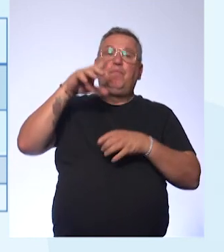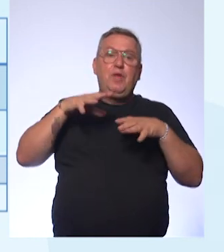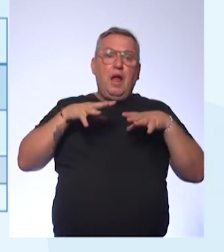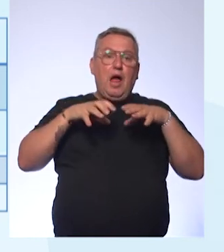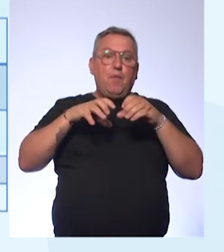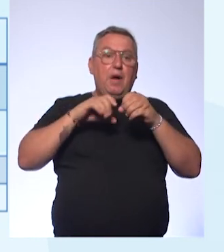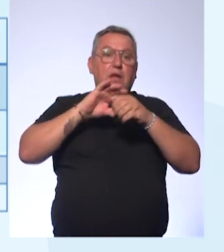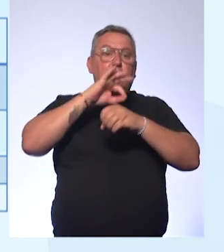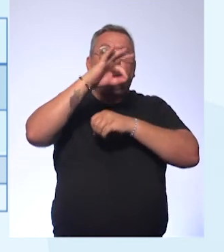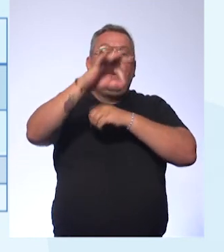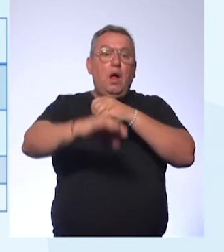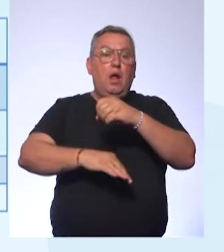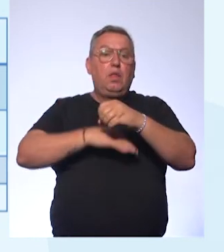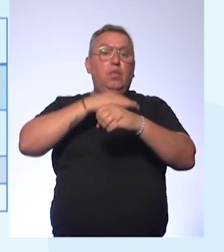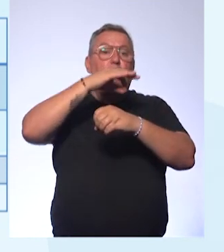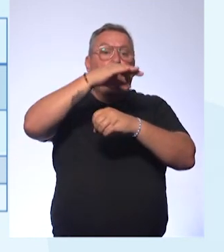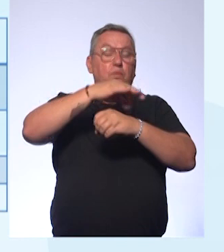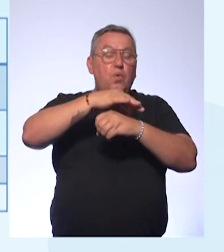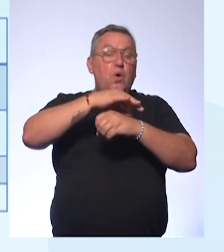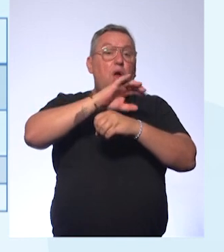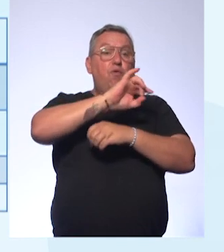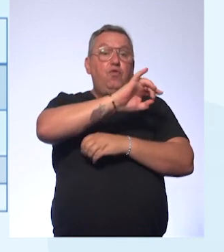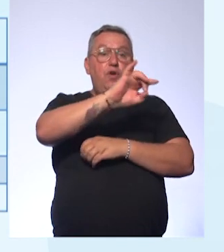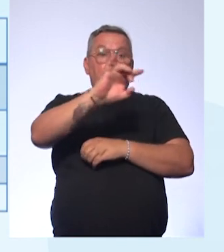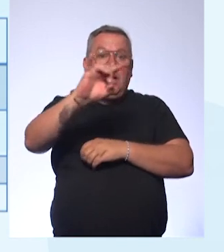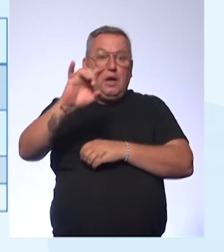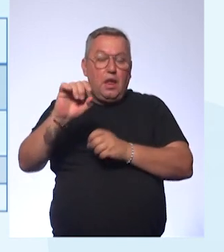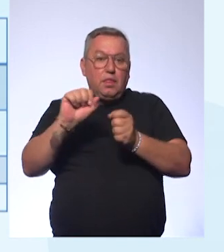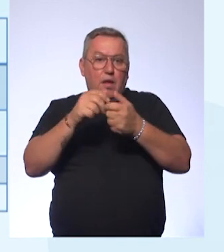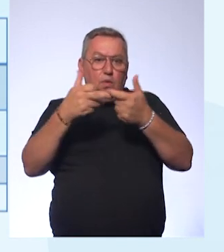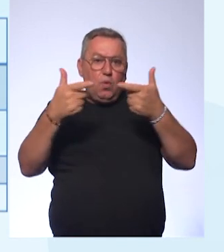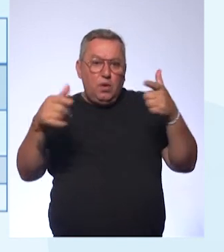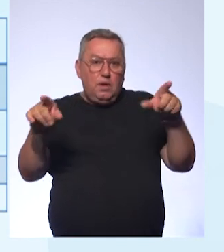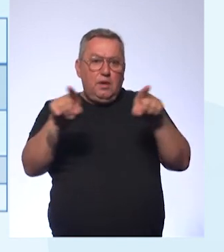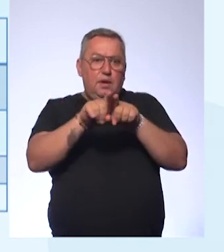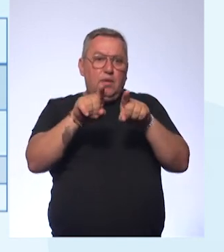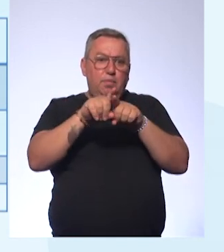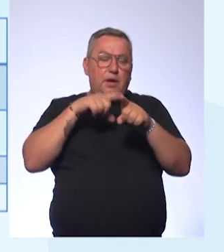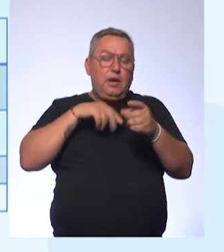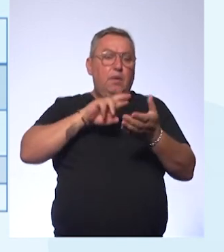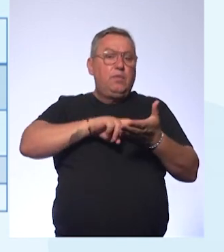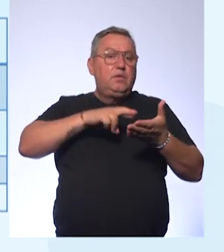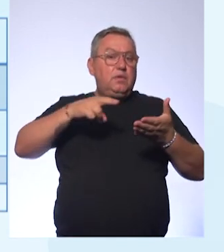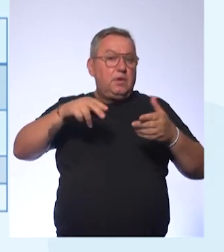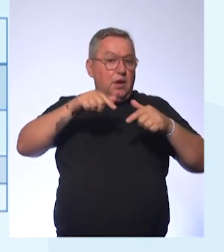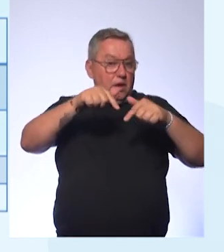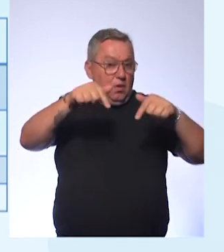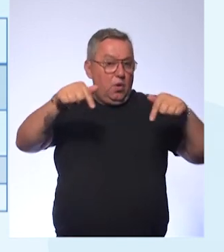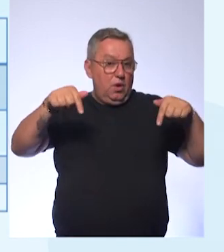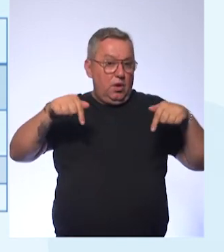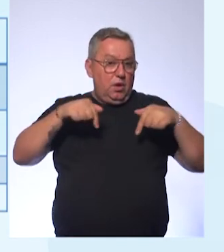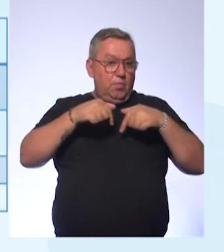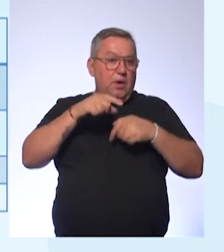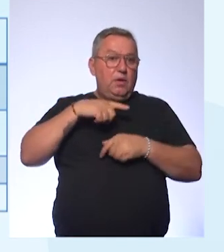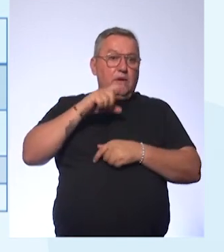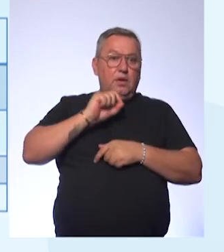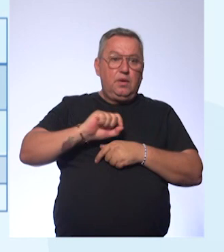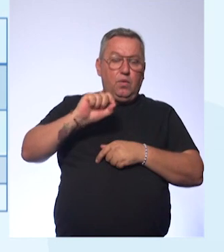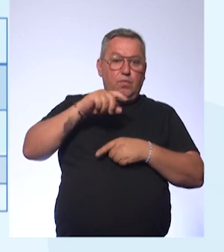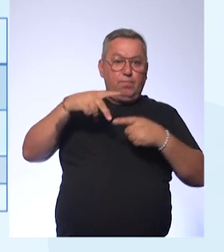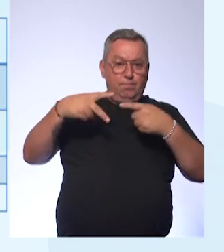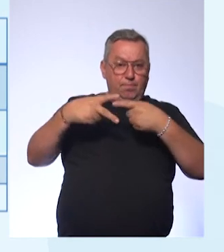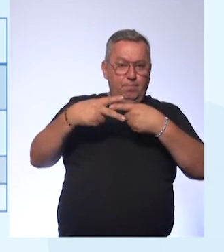de cada elemento, certo? Que temos aqui na reação química. Então, aqui nós temos a